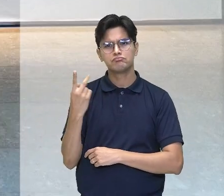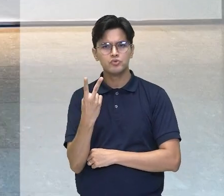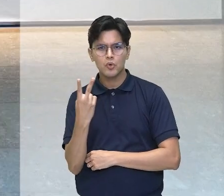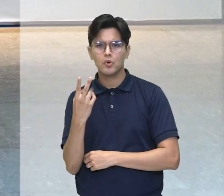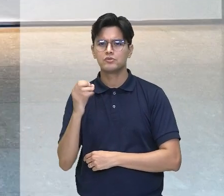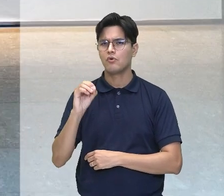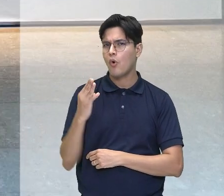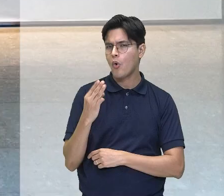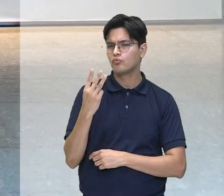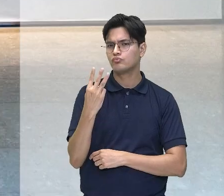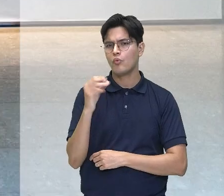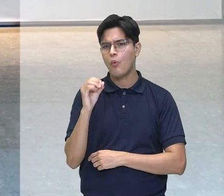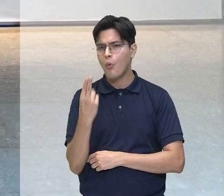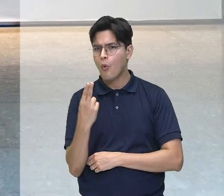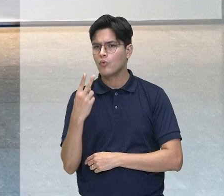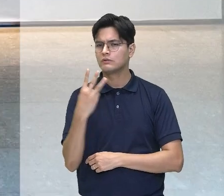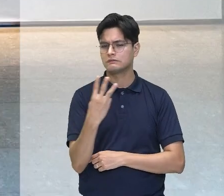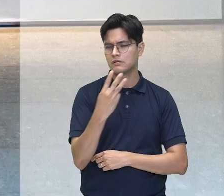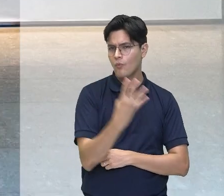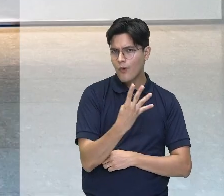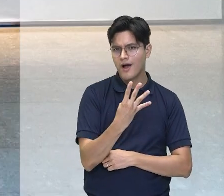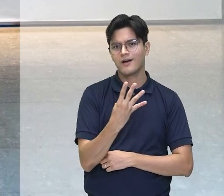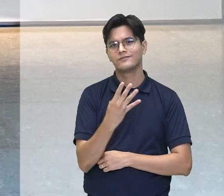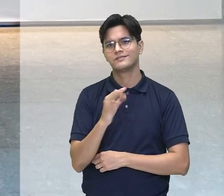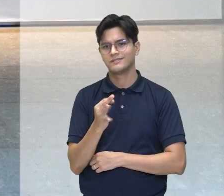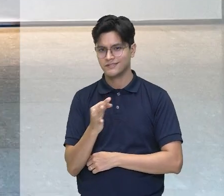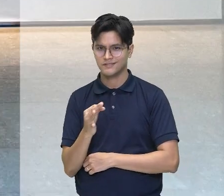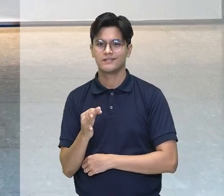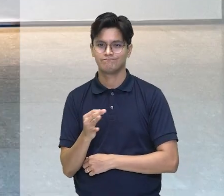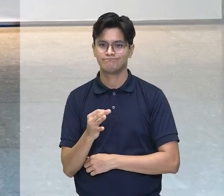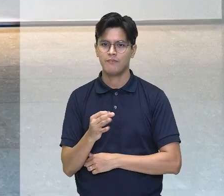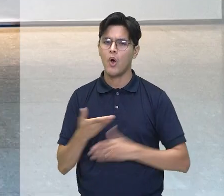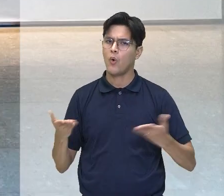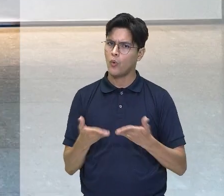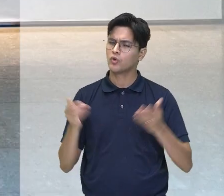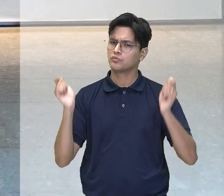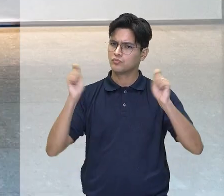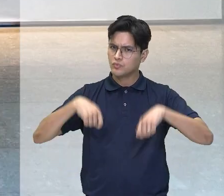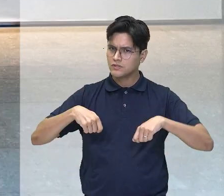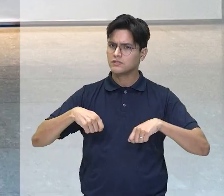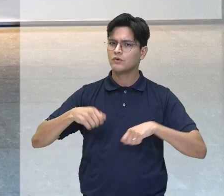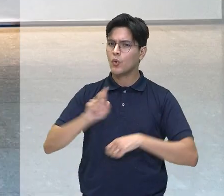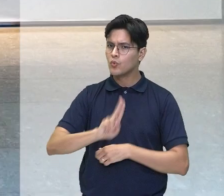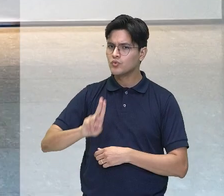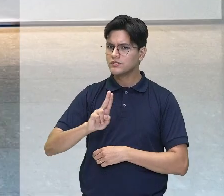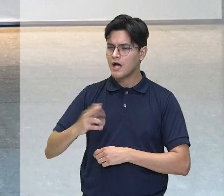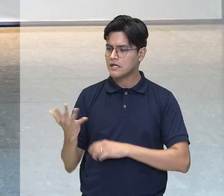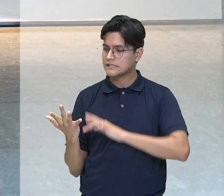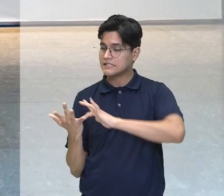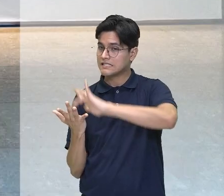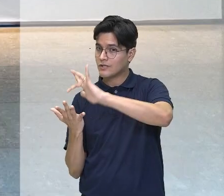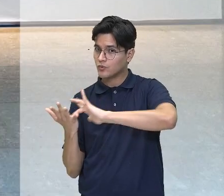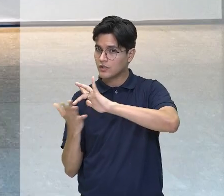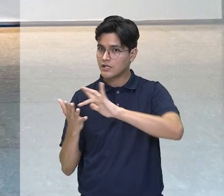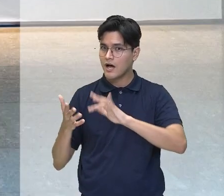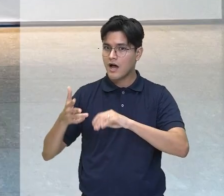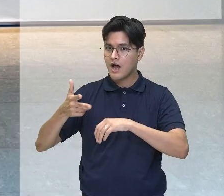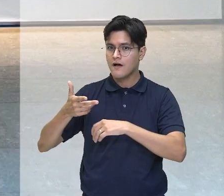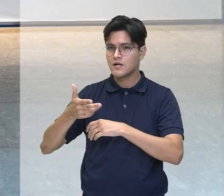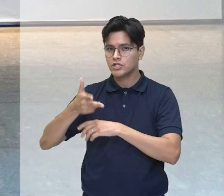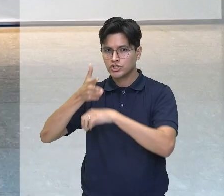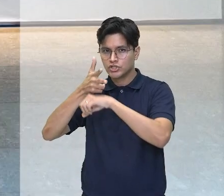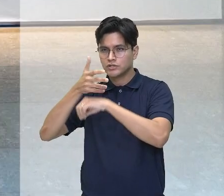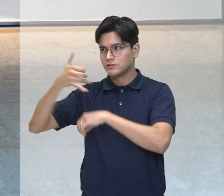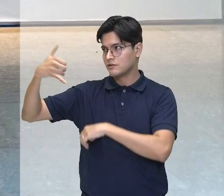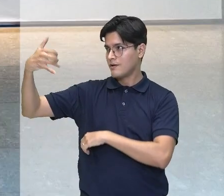fotos ilimitadas no seu celular com alta resolução, mas nem sempre foi assim. Então, hoje as câmeras